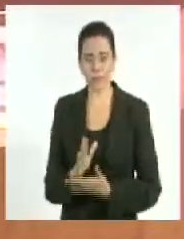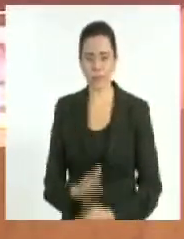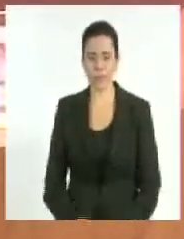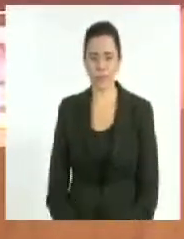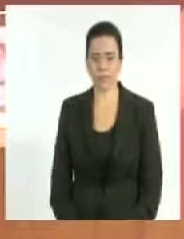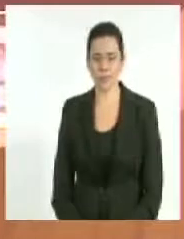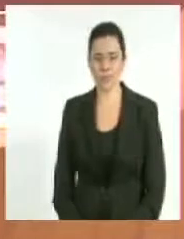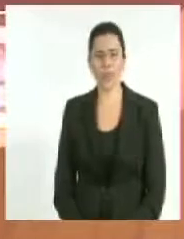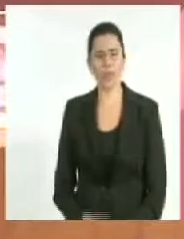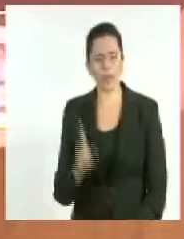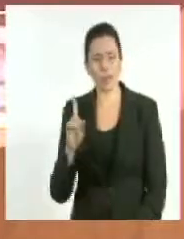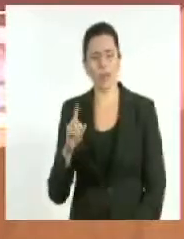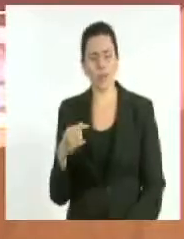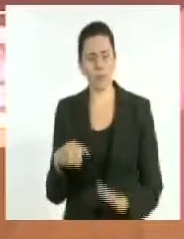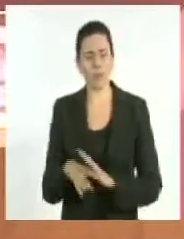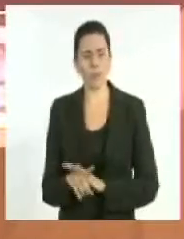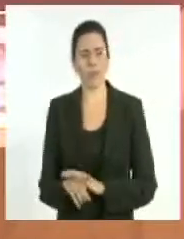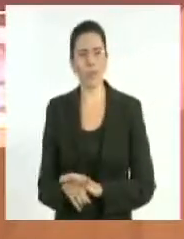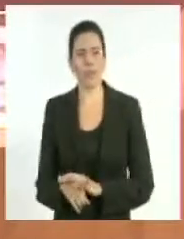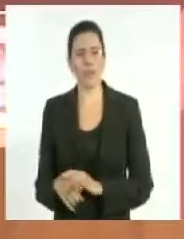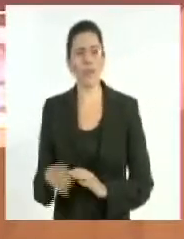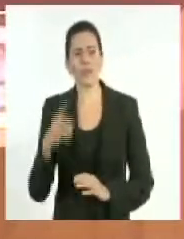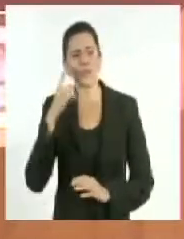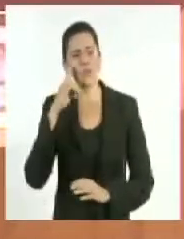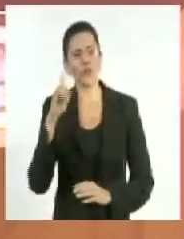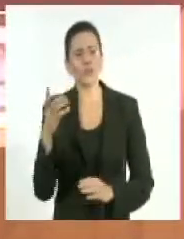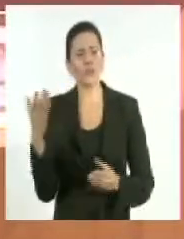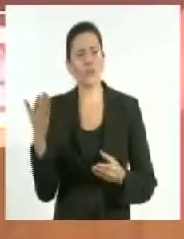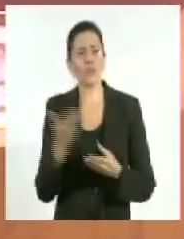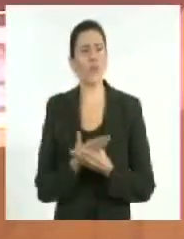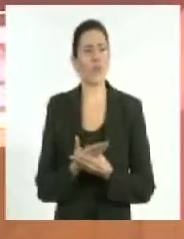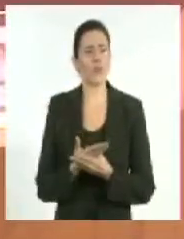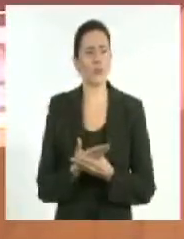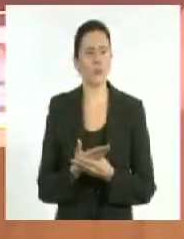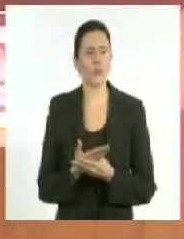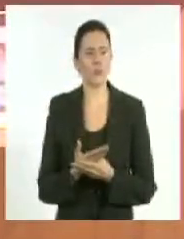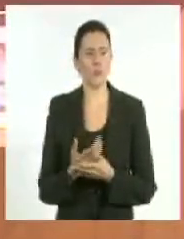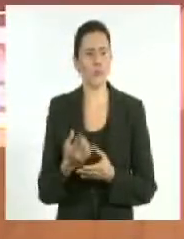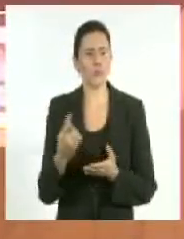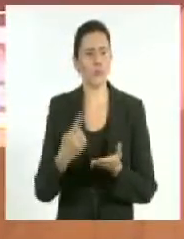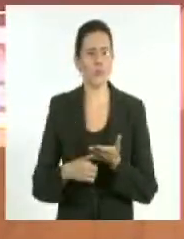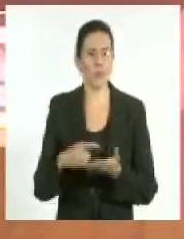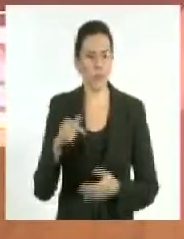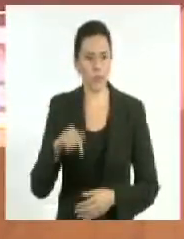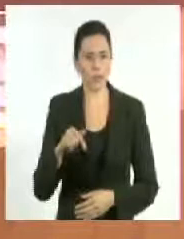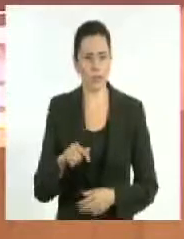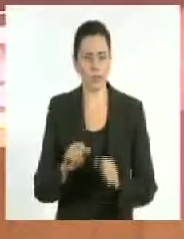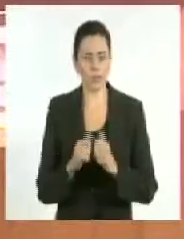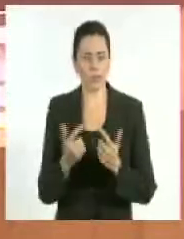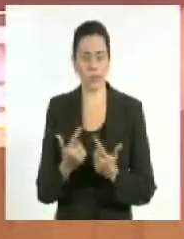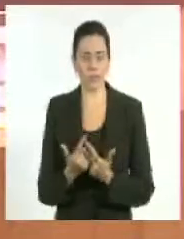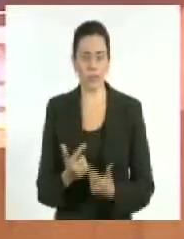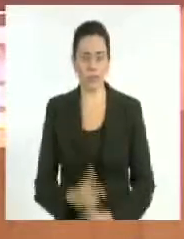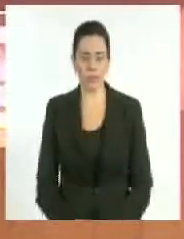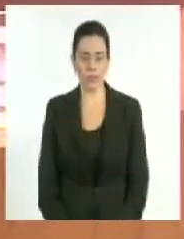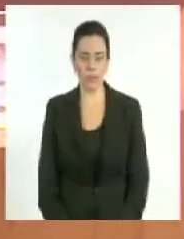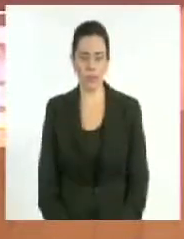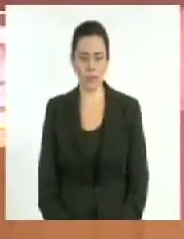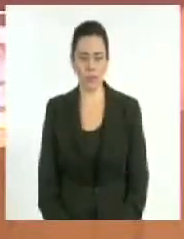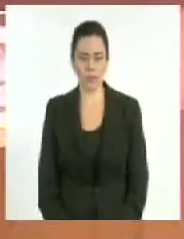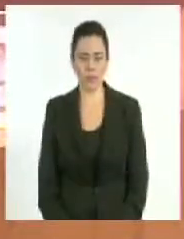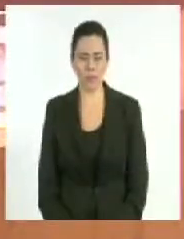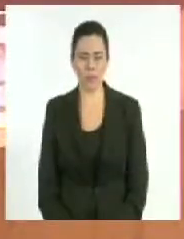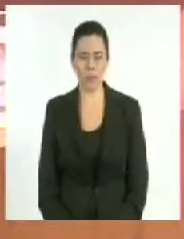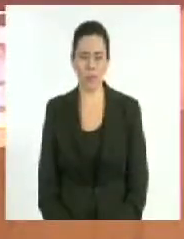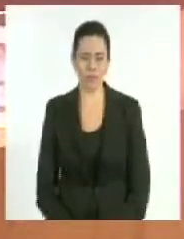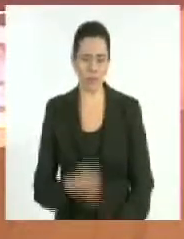no seu projeto aqui na Assembleia? Mais ou menos. Aqui, deputado. Deputado Max.